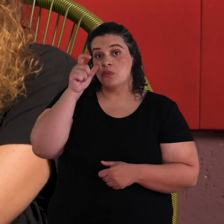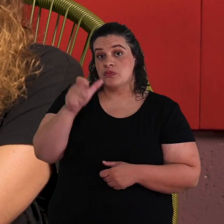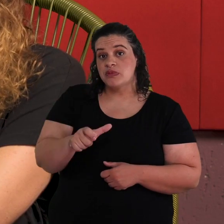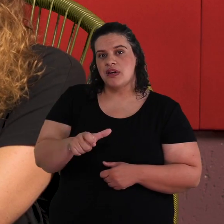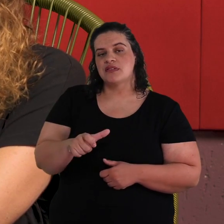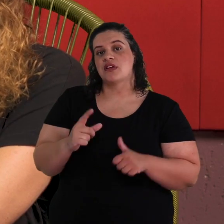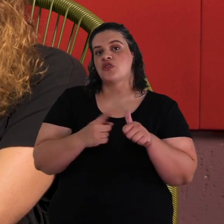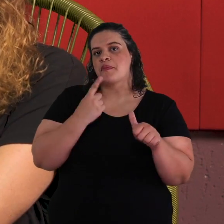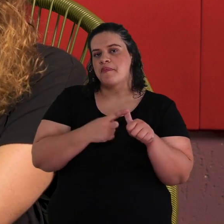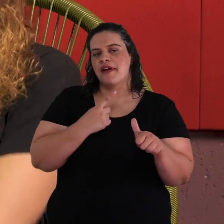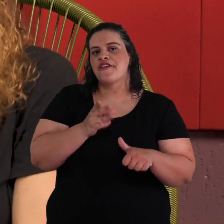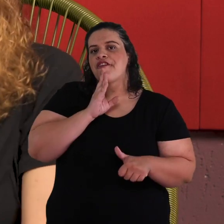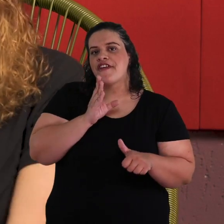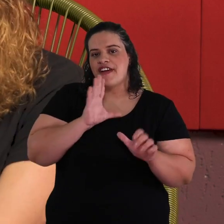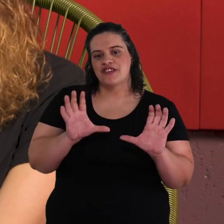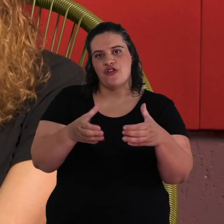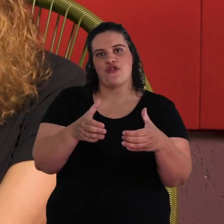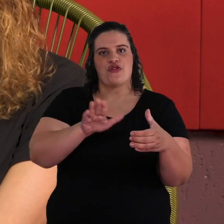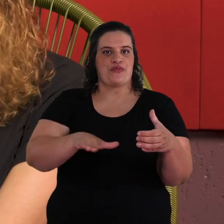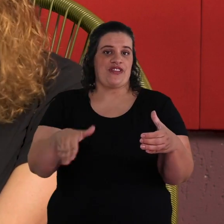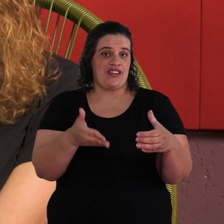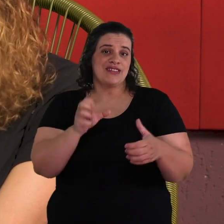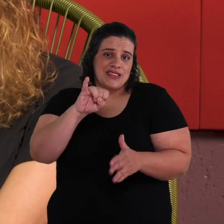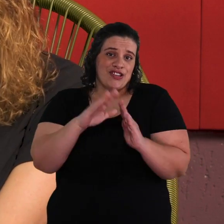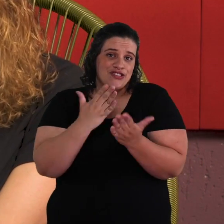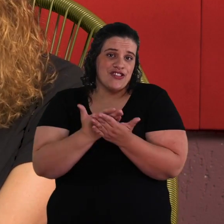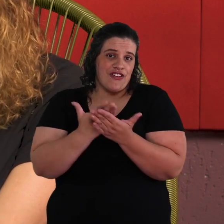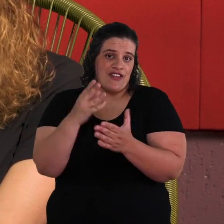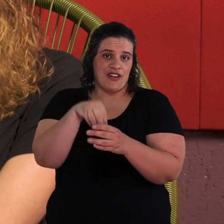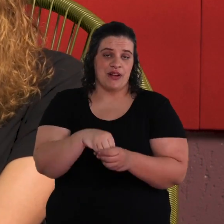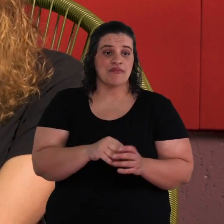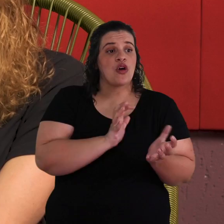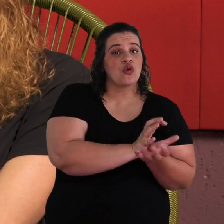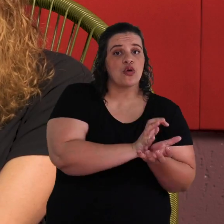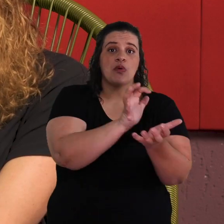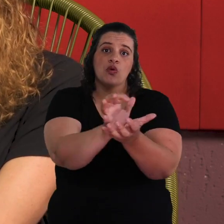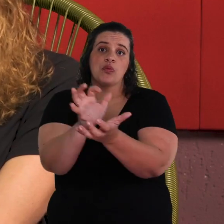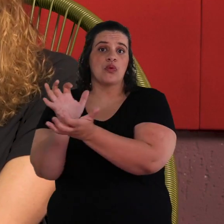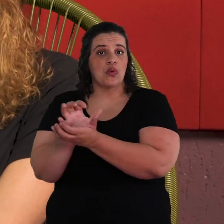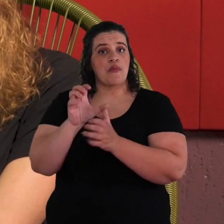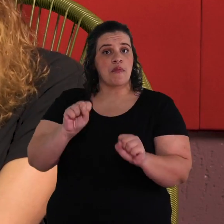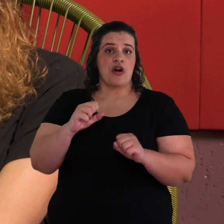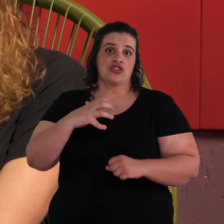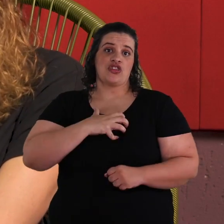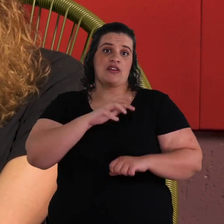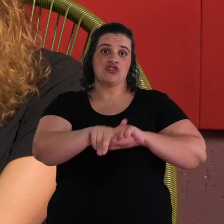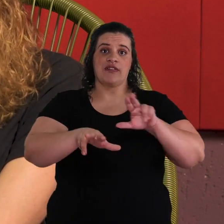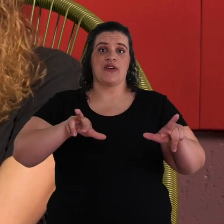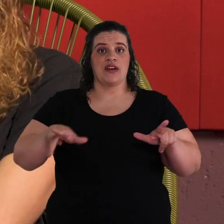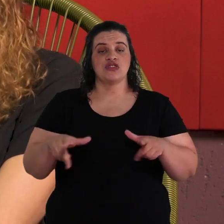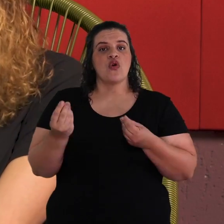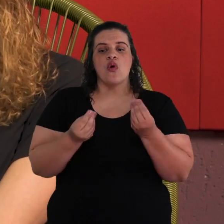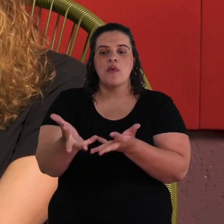muito interessante que a gente primeiro conheça esse grupo, no caso da escola, né? Então, cada grupo pode ter uma abordagem